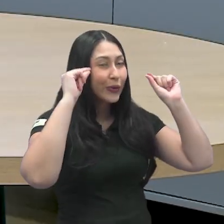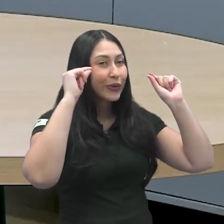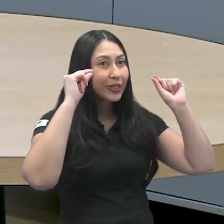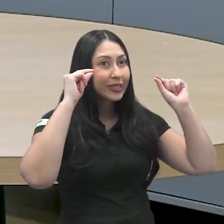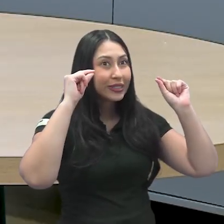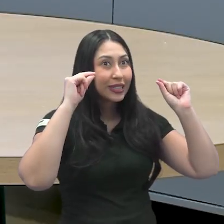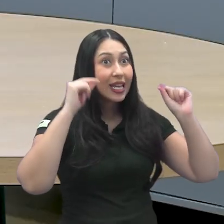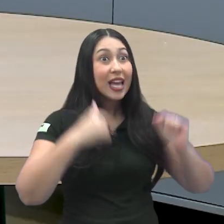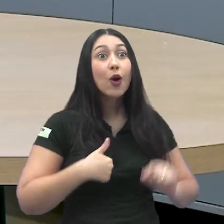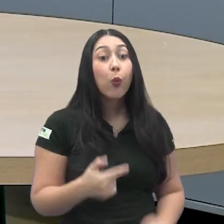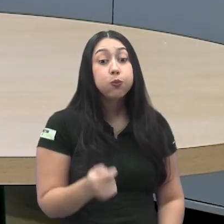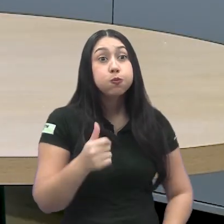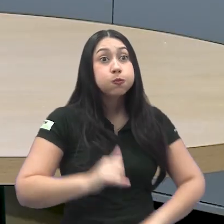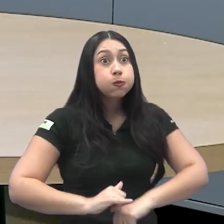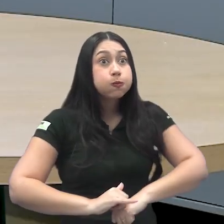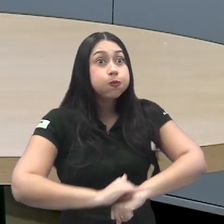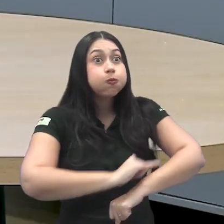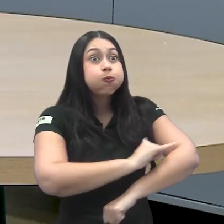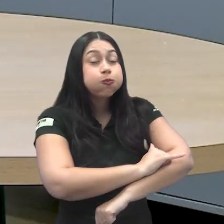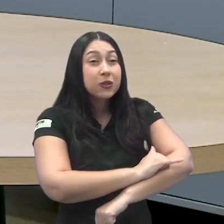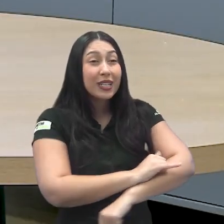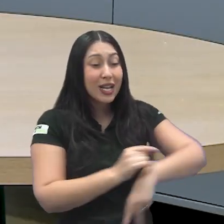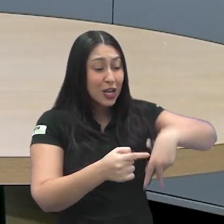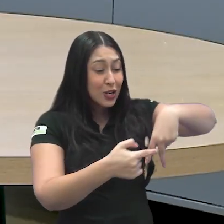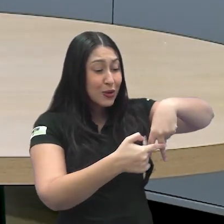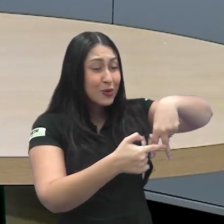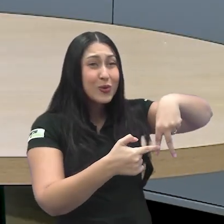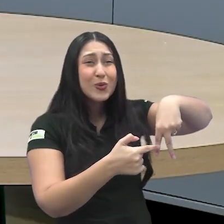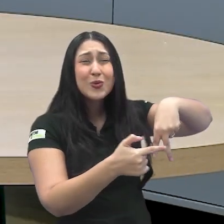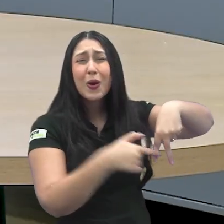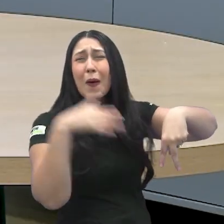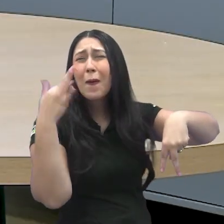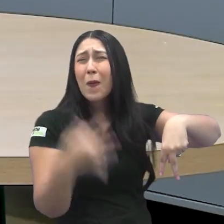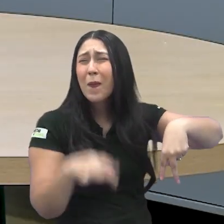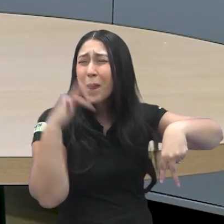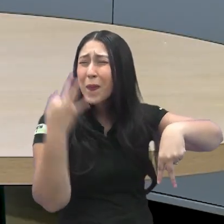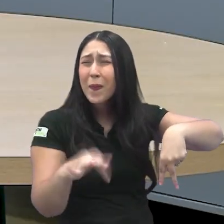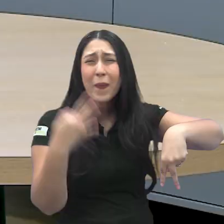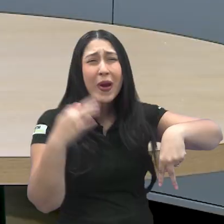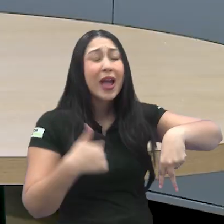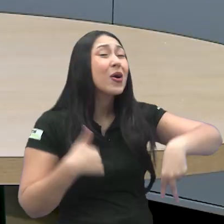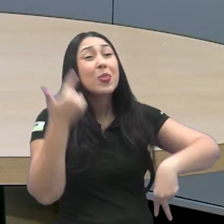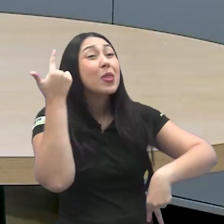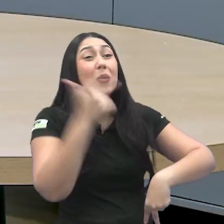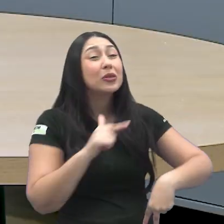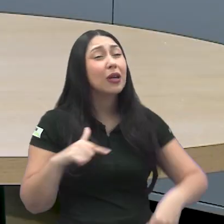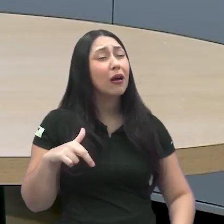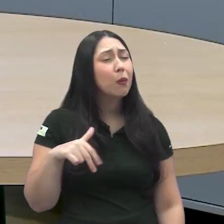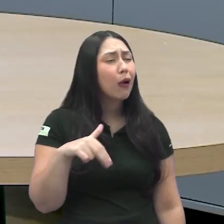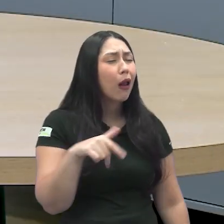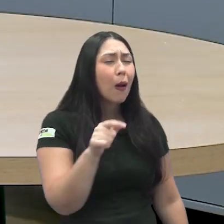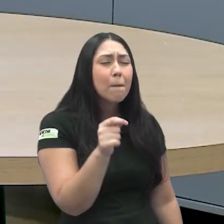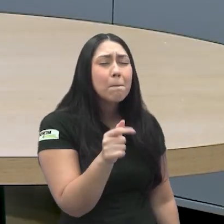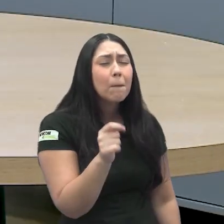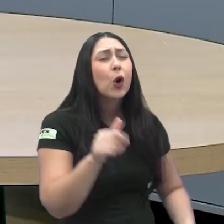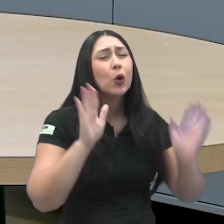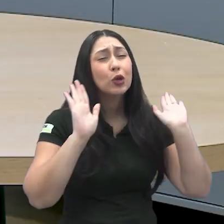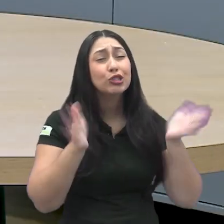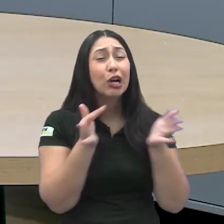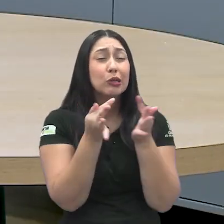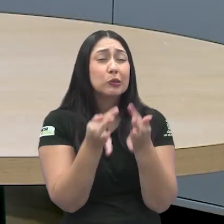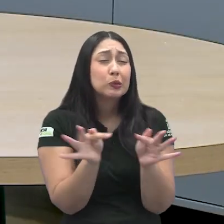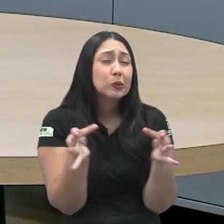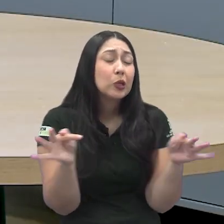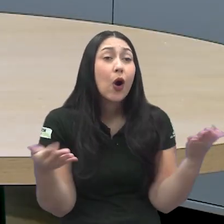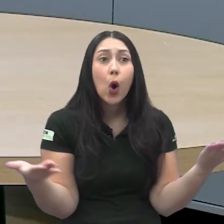isso. E quando eu tava quase na obesidade, chegando lá, meu joelho doía muito. Tipo, muito. Eu não conseguia fazer uma caminhada, tipo, daqui e ali. Meu joelho